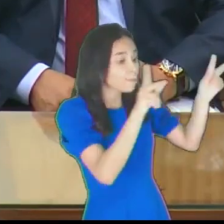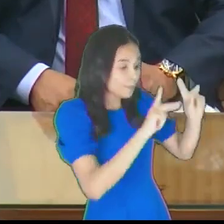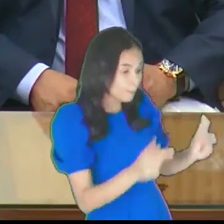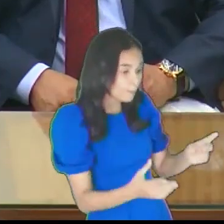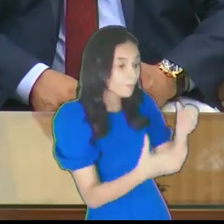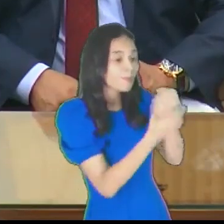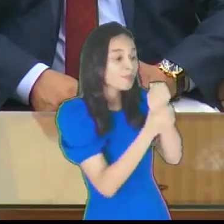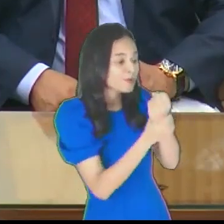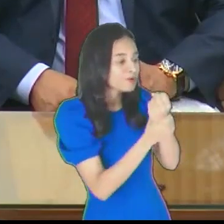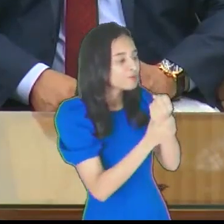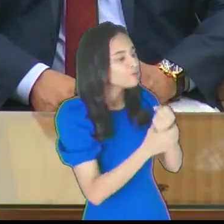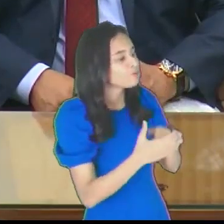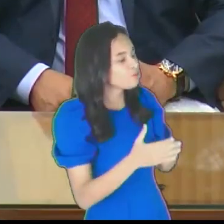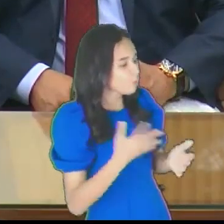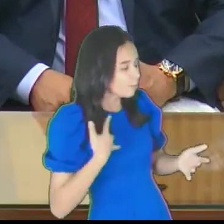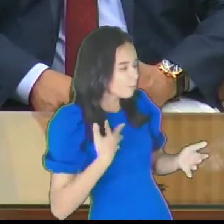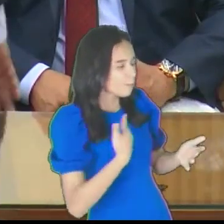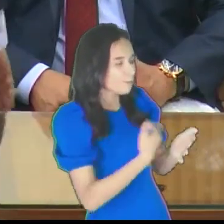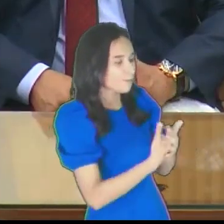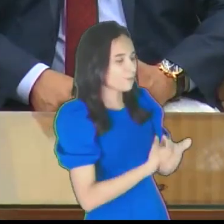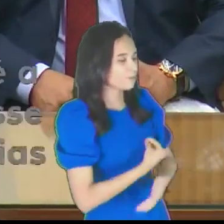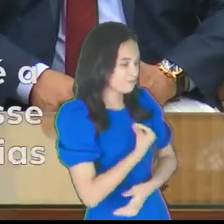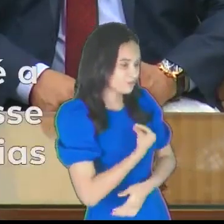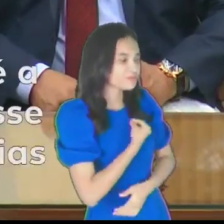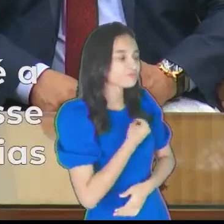segurança nos meus dias.